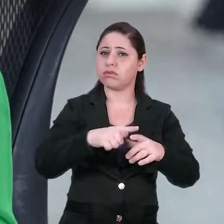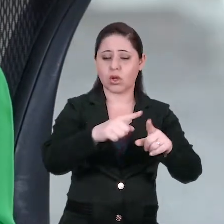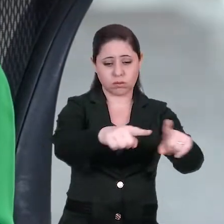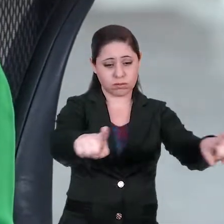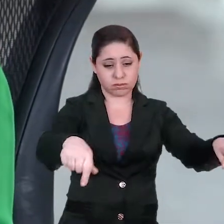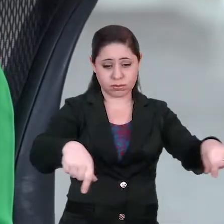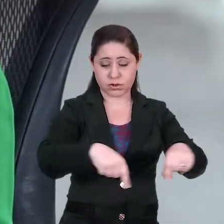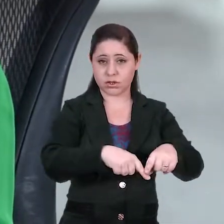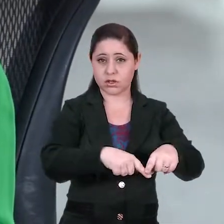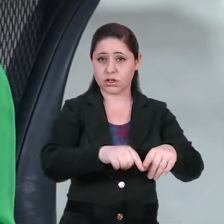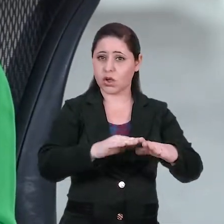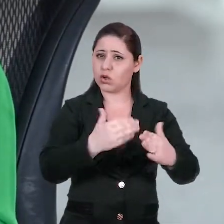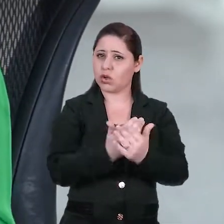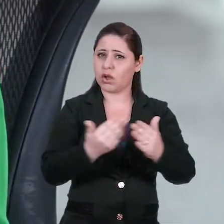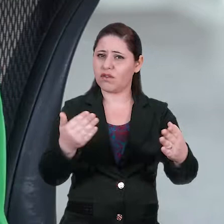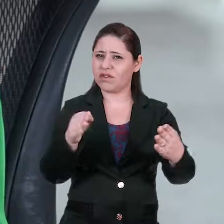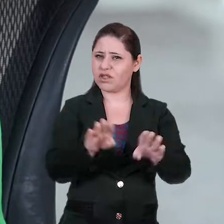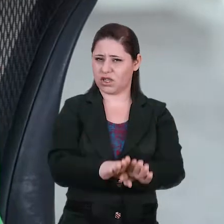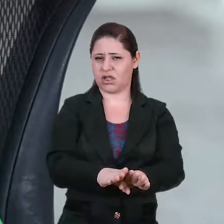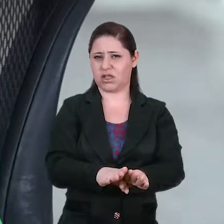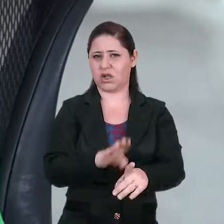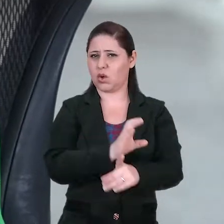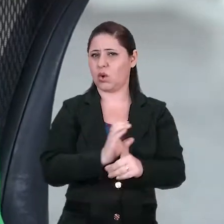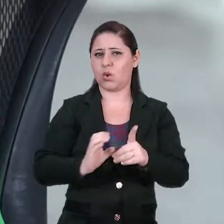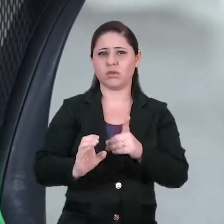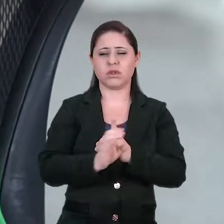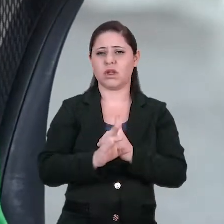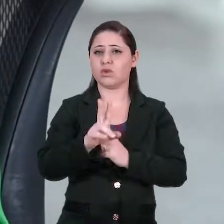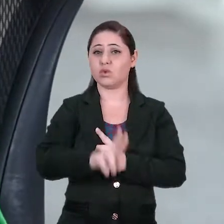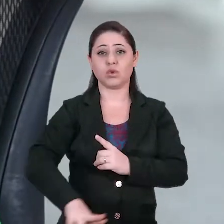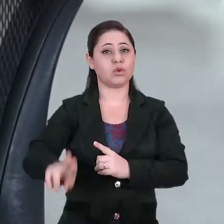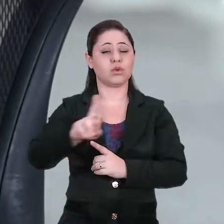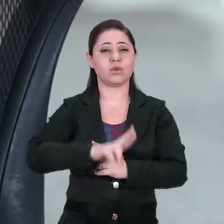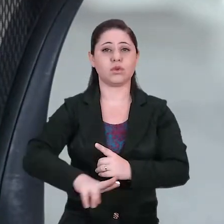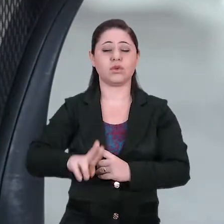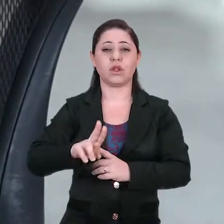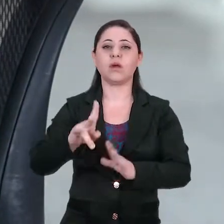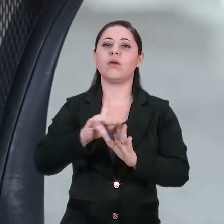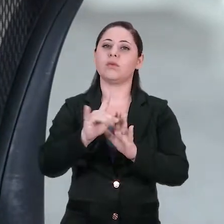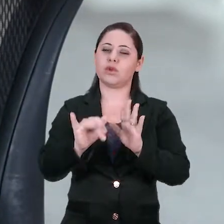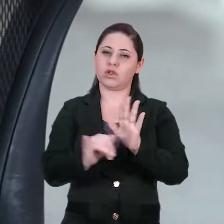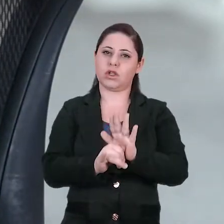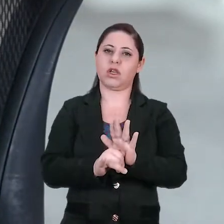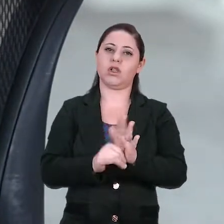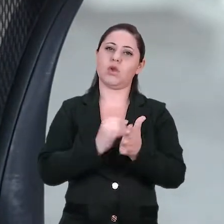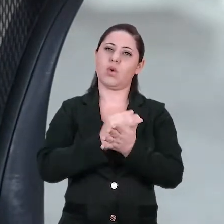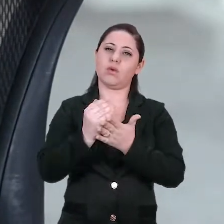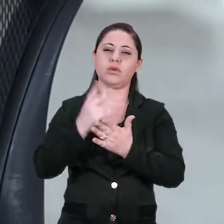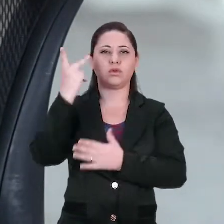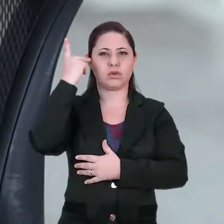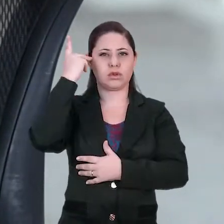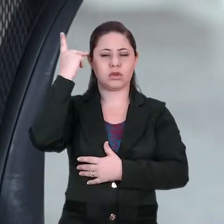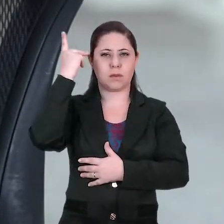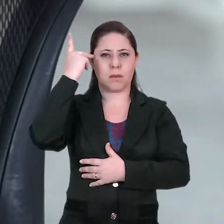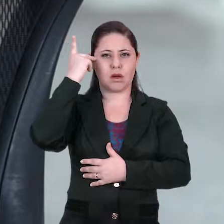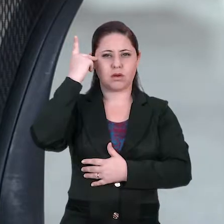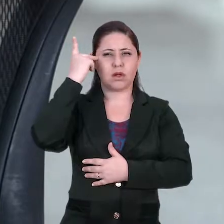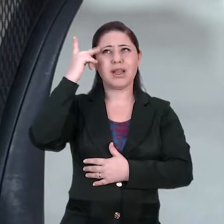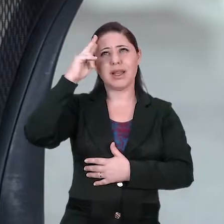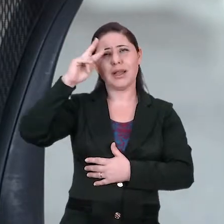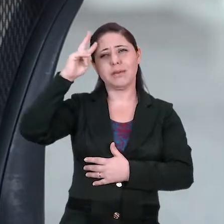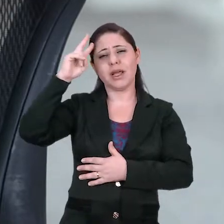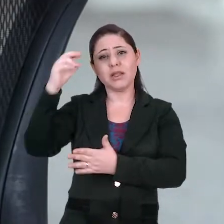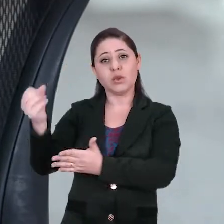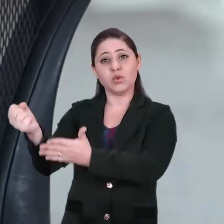e a escola fechada. E a comunidade não usufrui disso. Então, esse projeto que tinha começado em São Paulo, eu lembrei